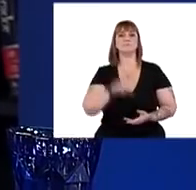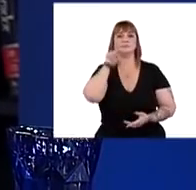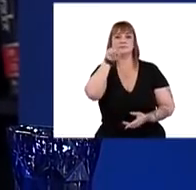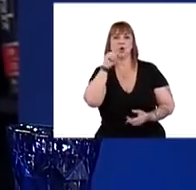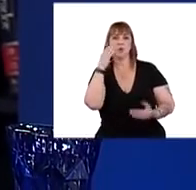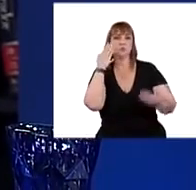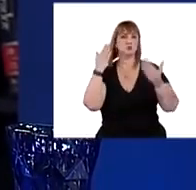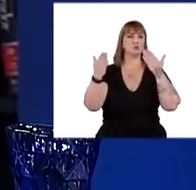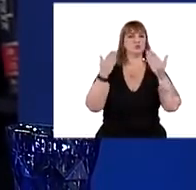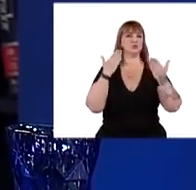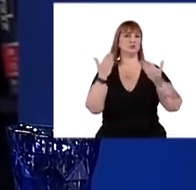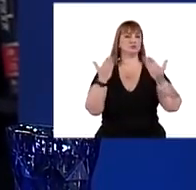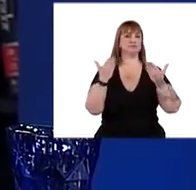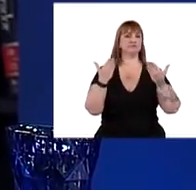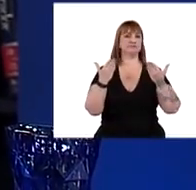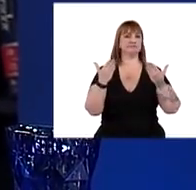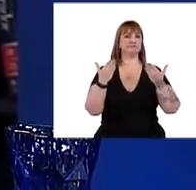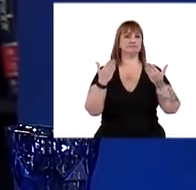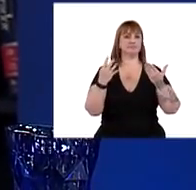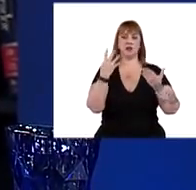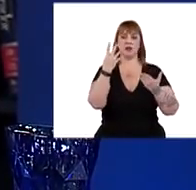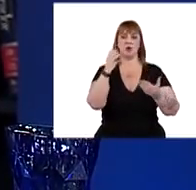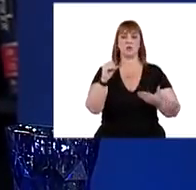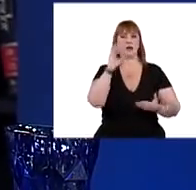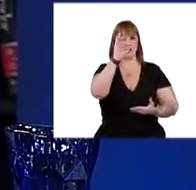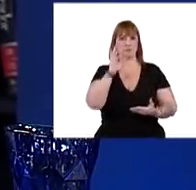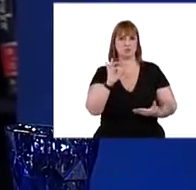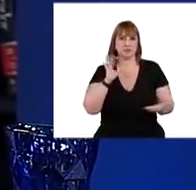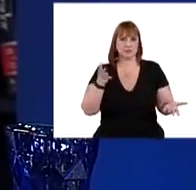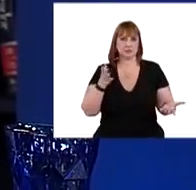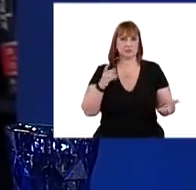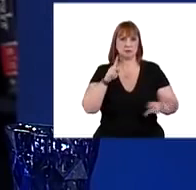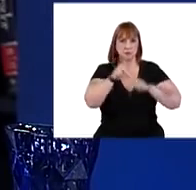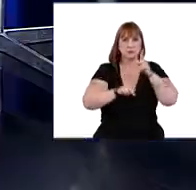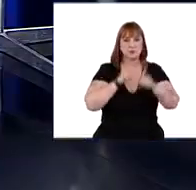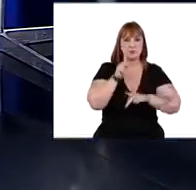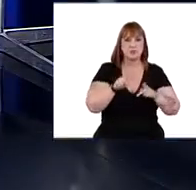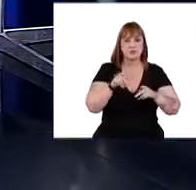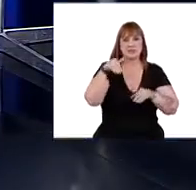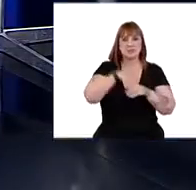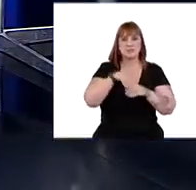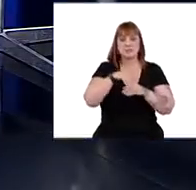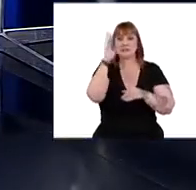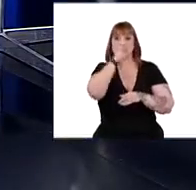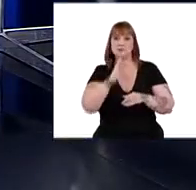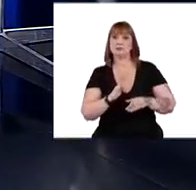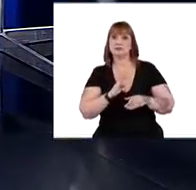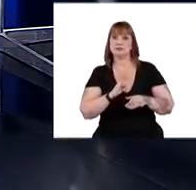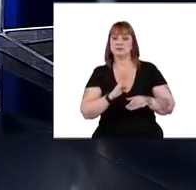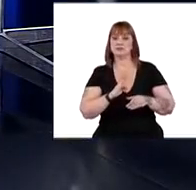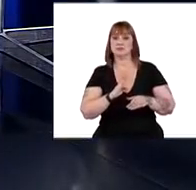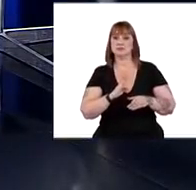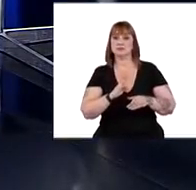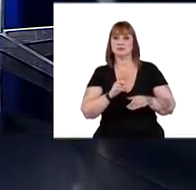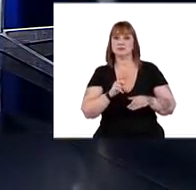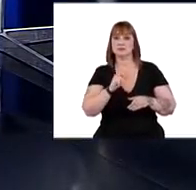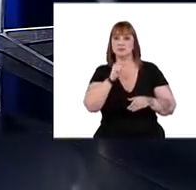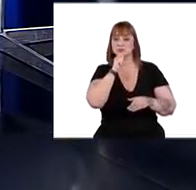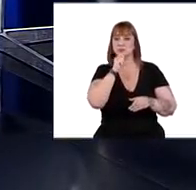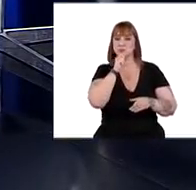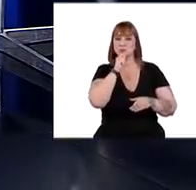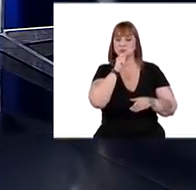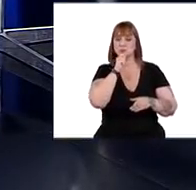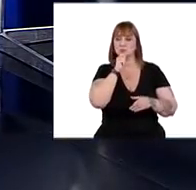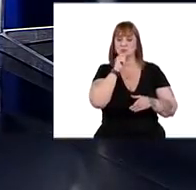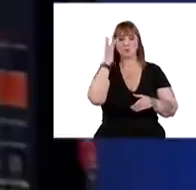em dúvida, e praticamente 40% da população eleitora brasileira, Mariana, ainda realmente